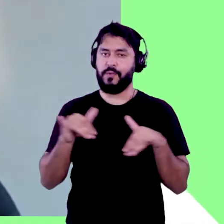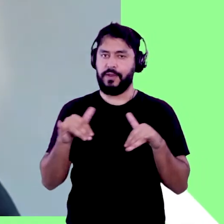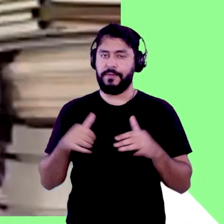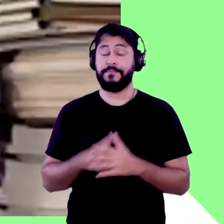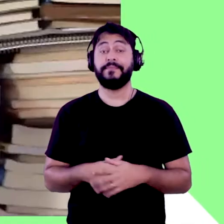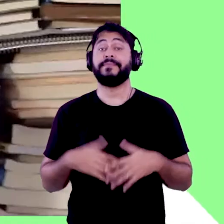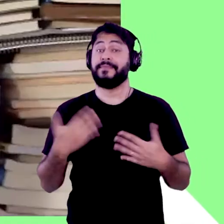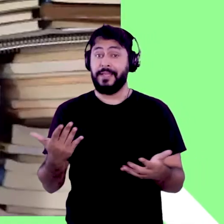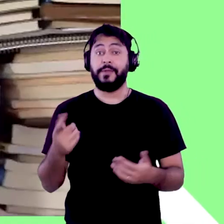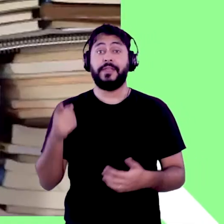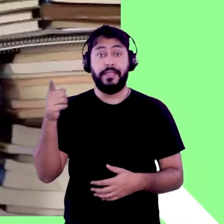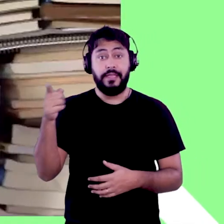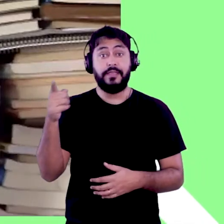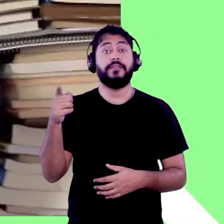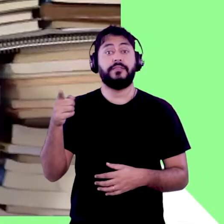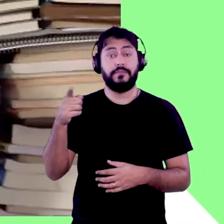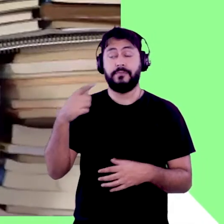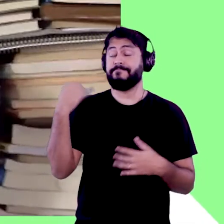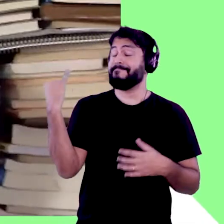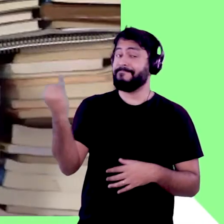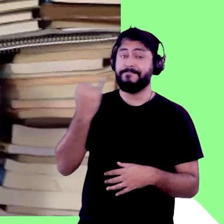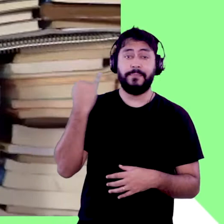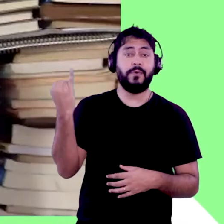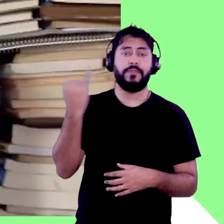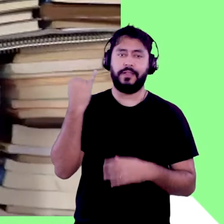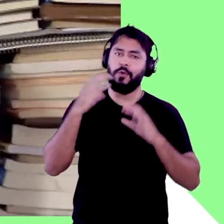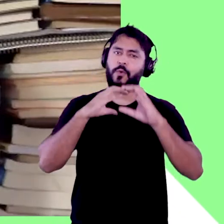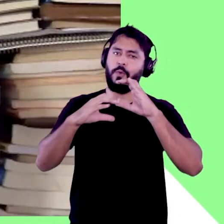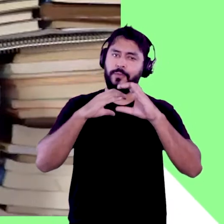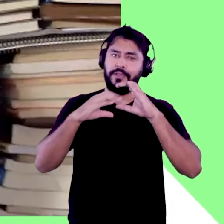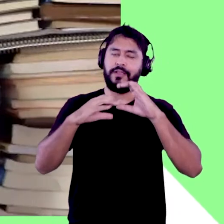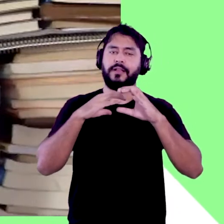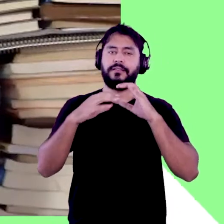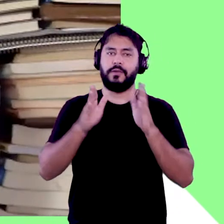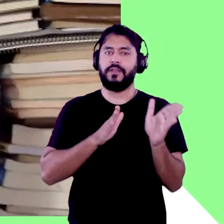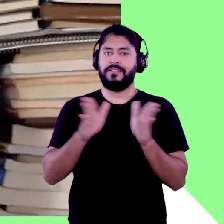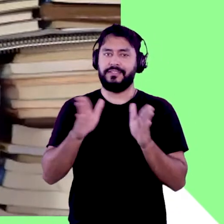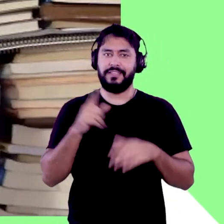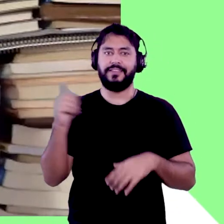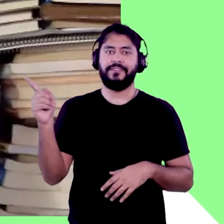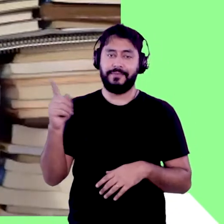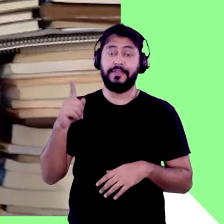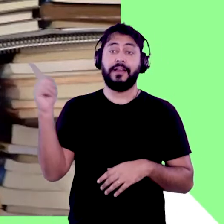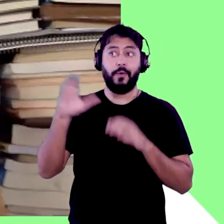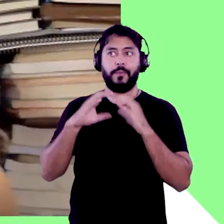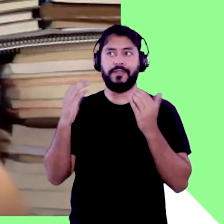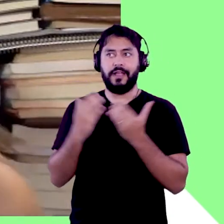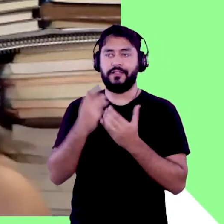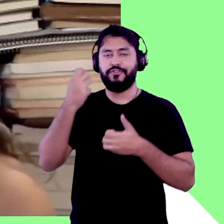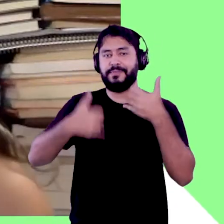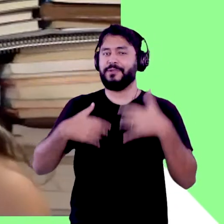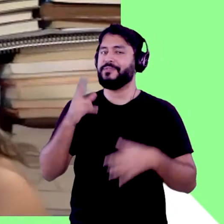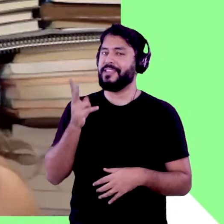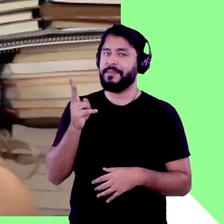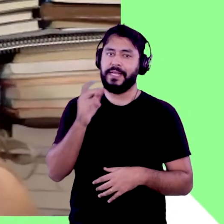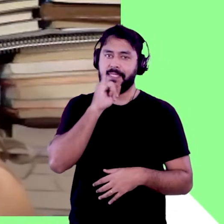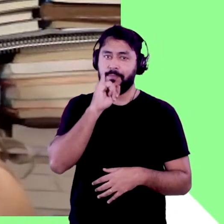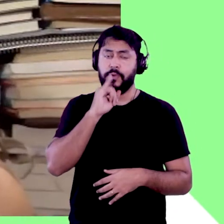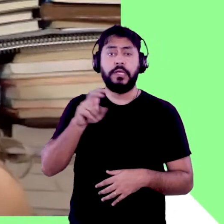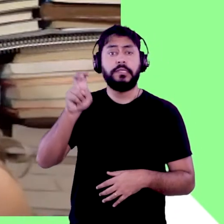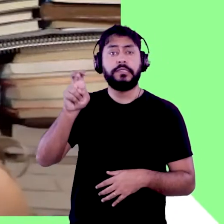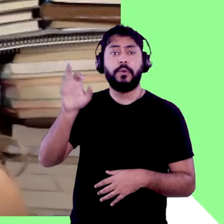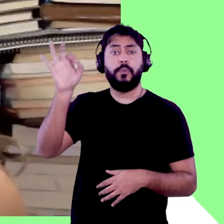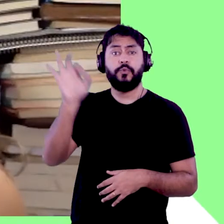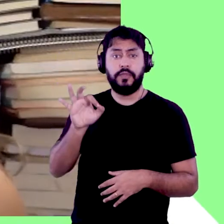não, e isso é um ponto importante, né, de comunicação acessível que eu trago bastante lá na comunidade. Gente, eu acho que é 5% da